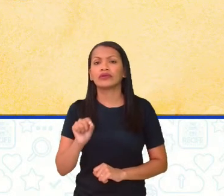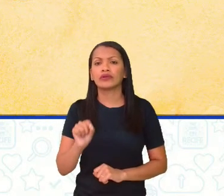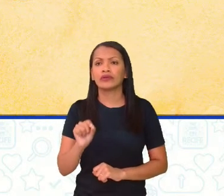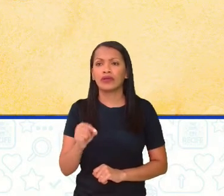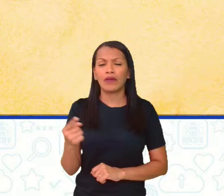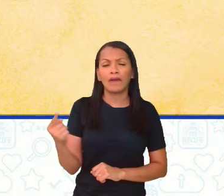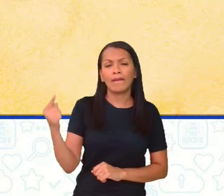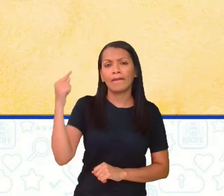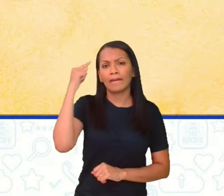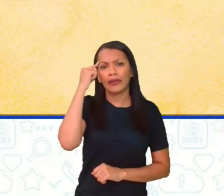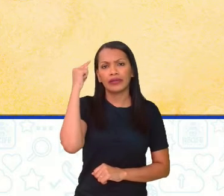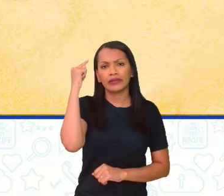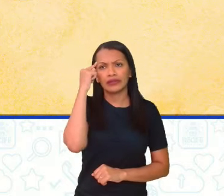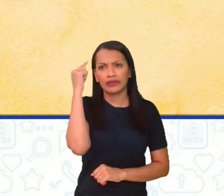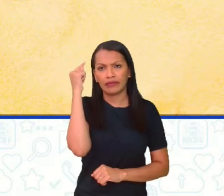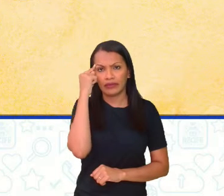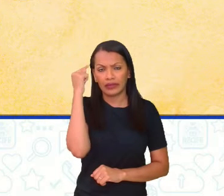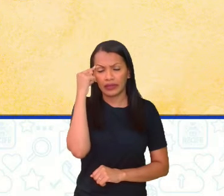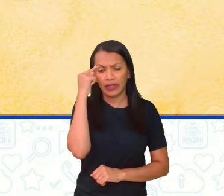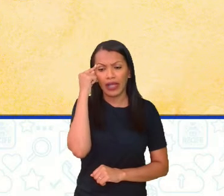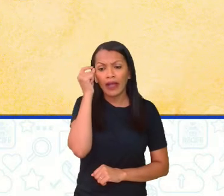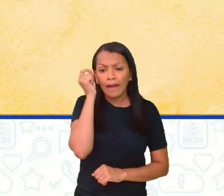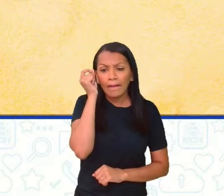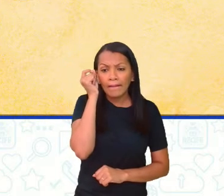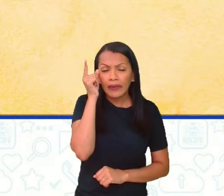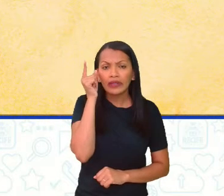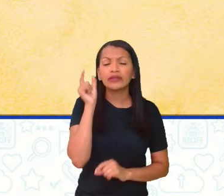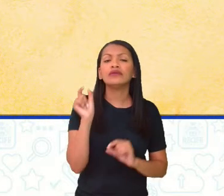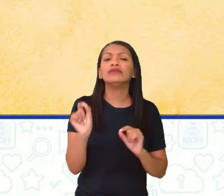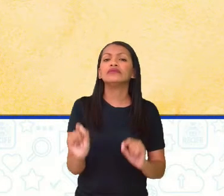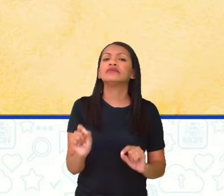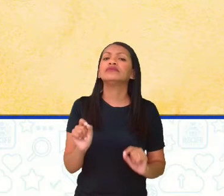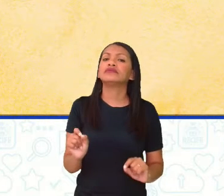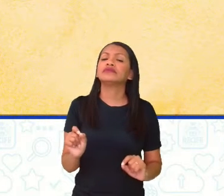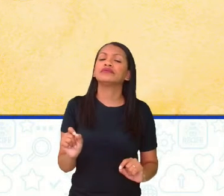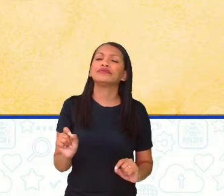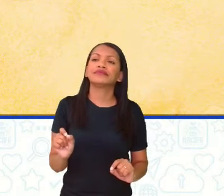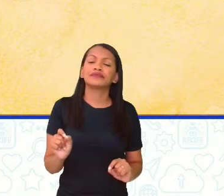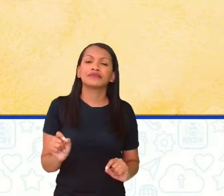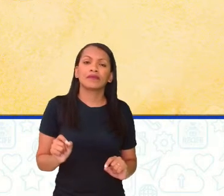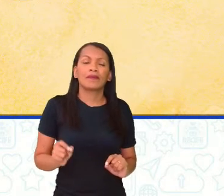esse pensamento, essa lógica de pensar, passe a ser